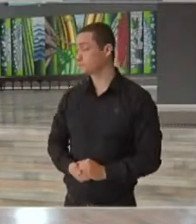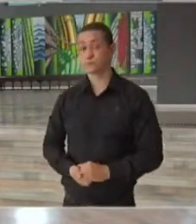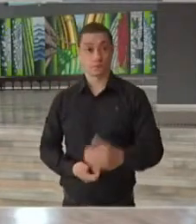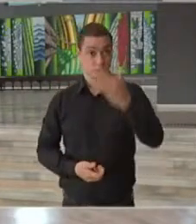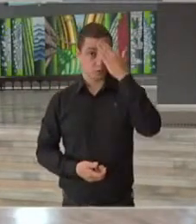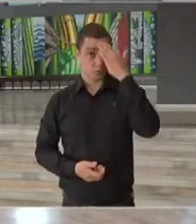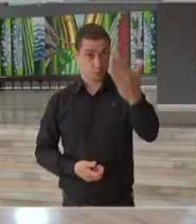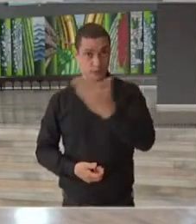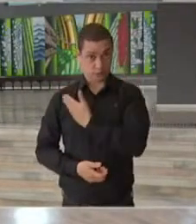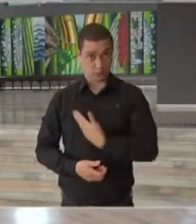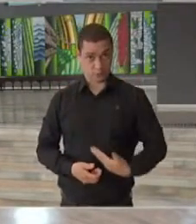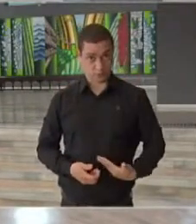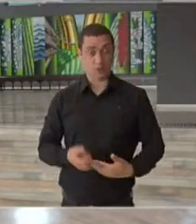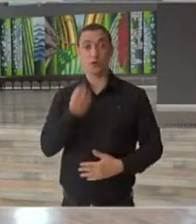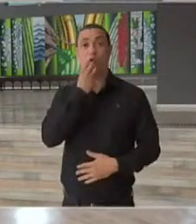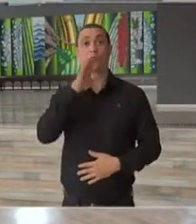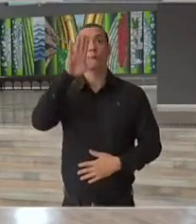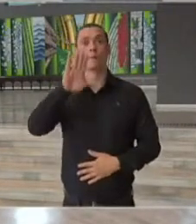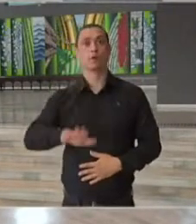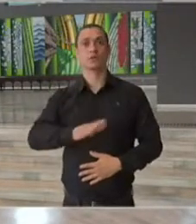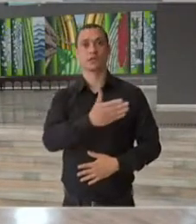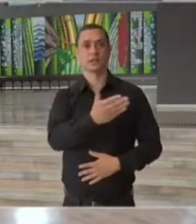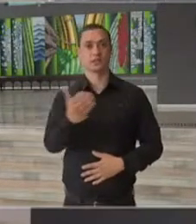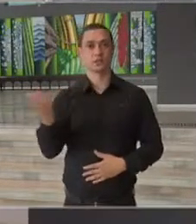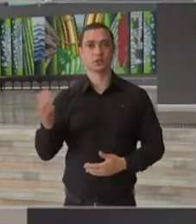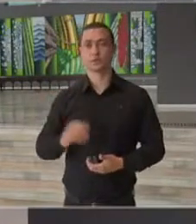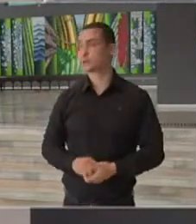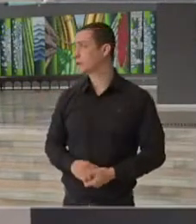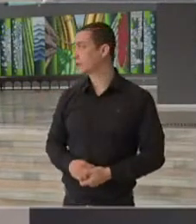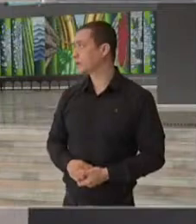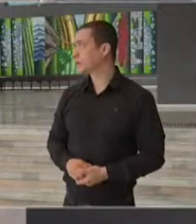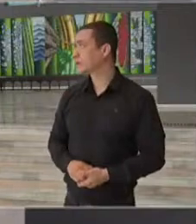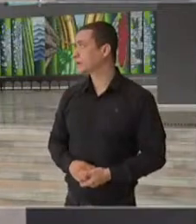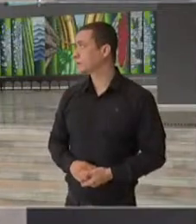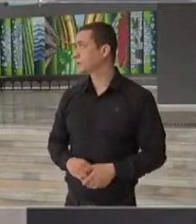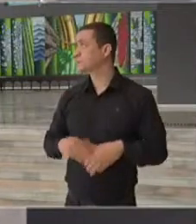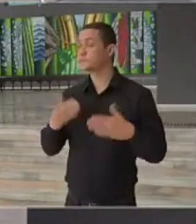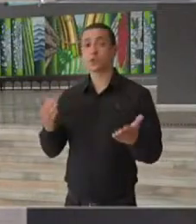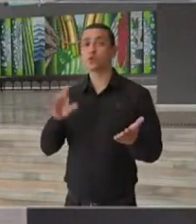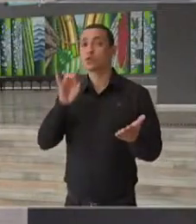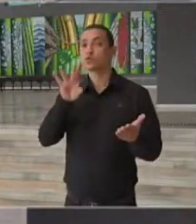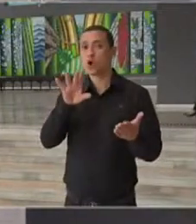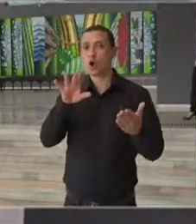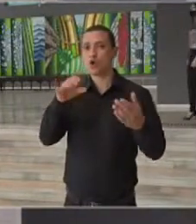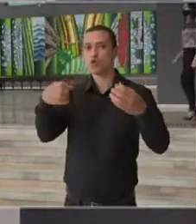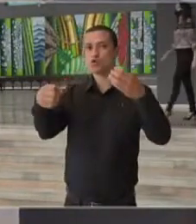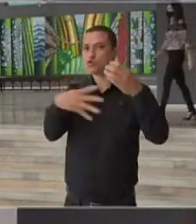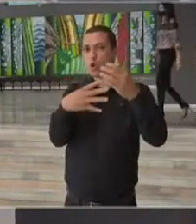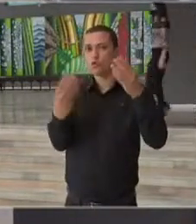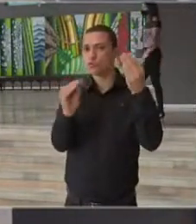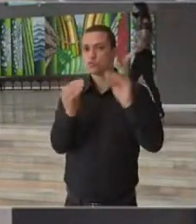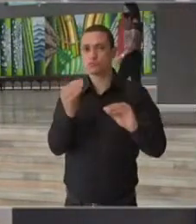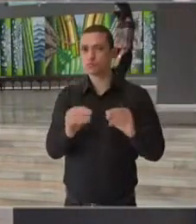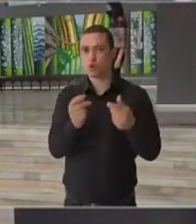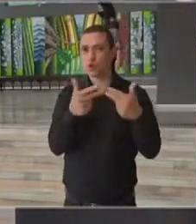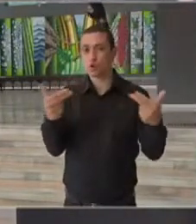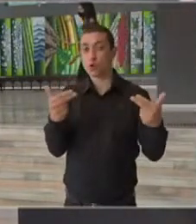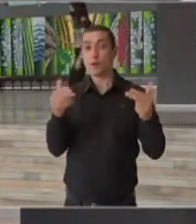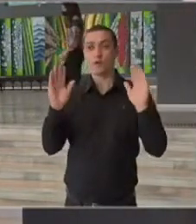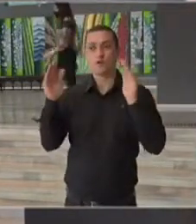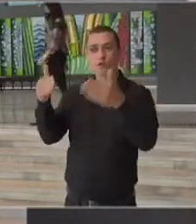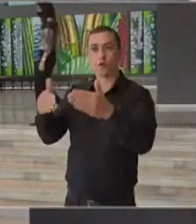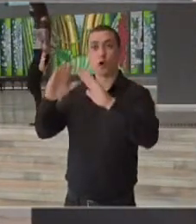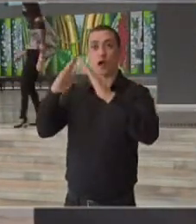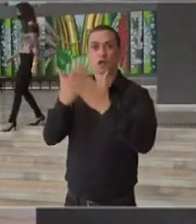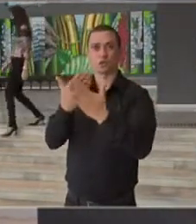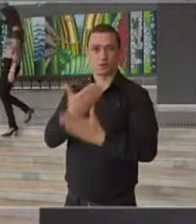Obrigado, governador. Boa tarde a todos. Fazer algumas atualizações, falar um pouquinho especificamente da rede